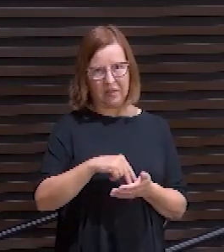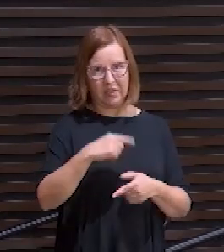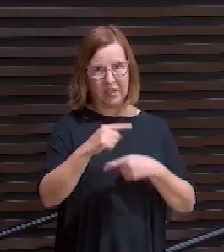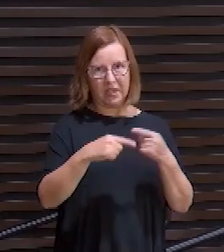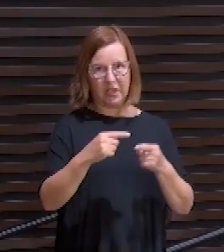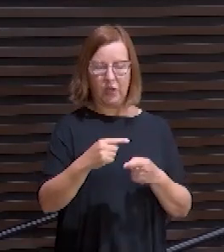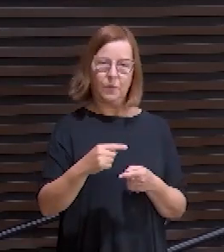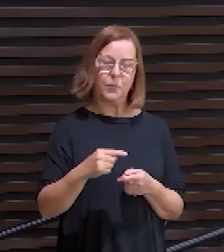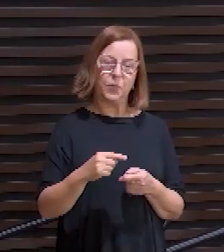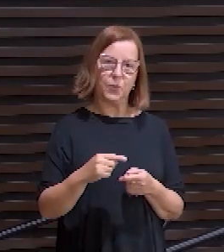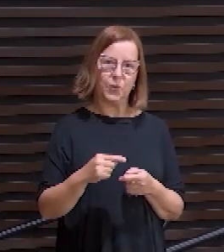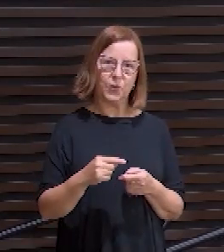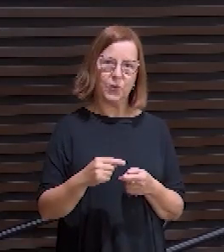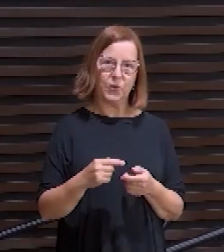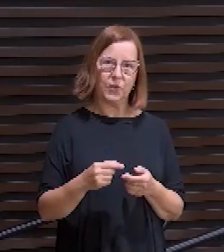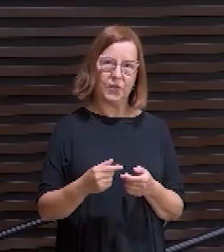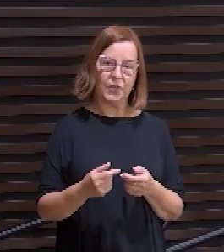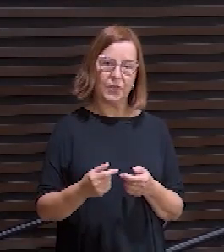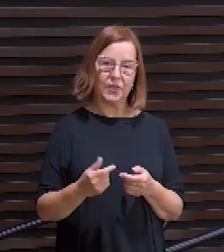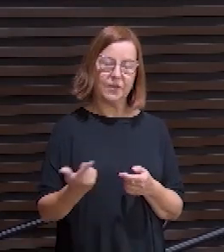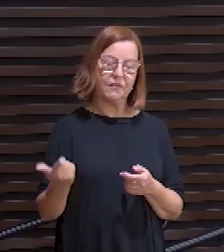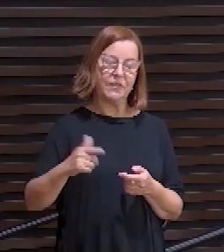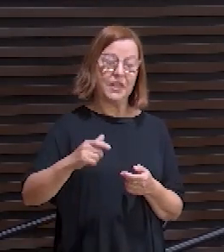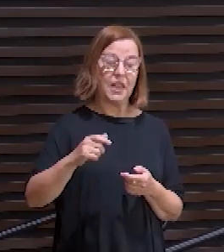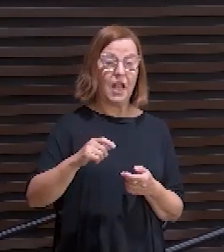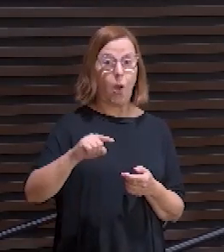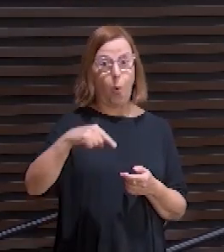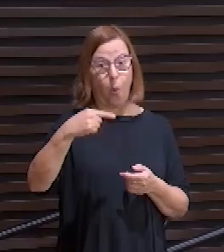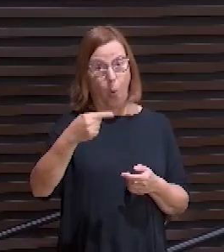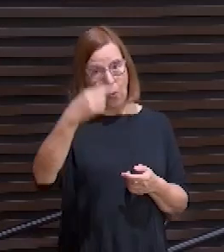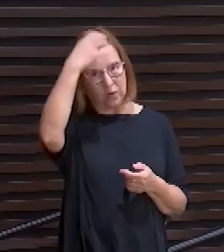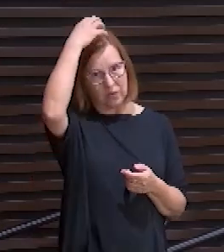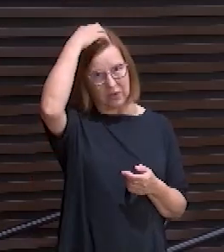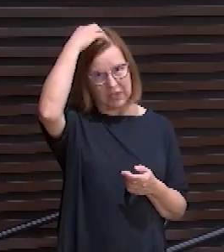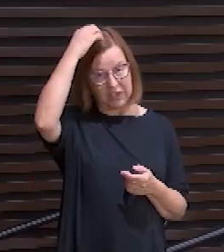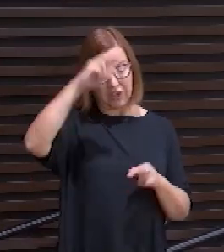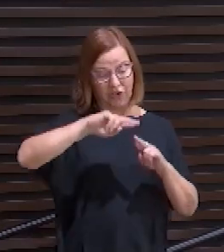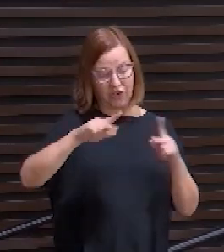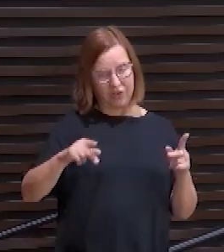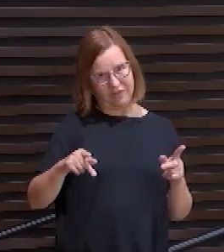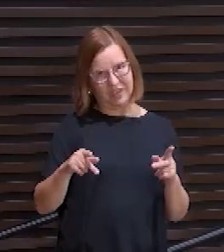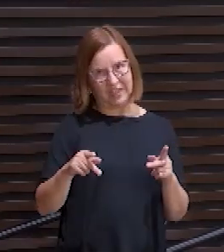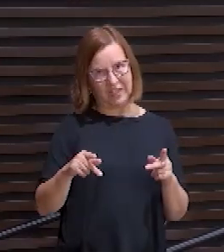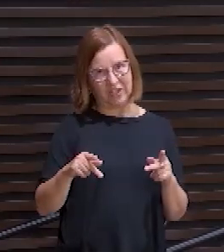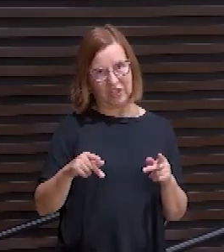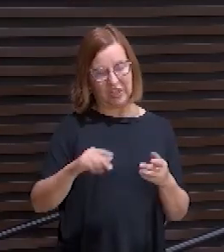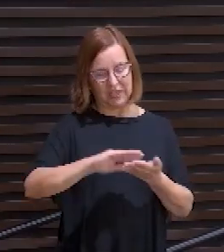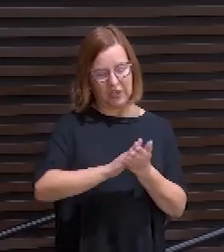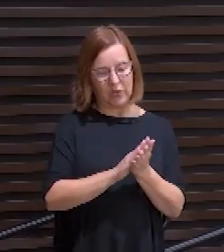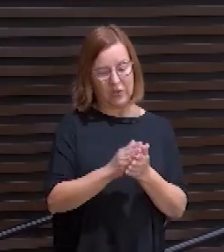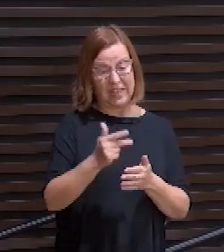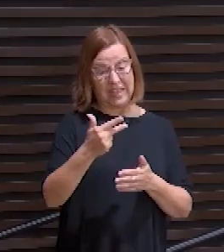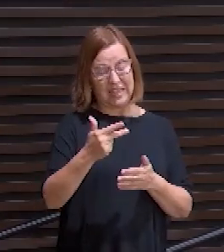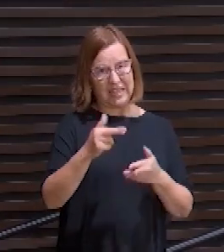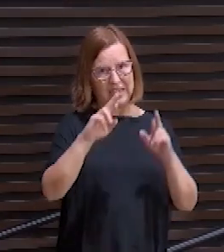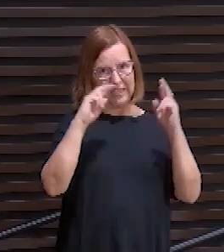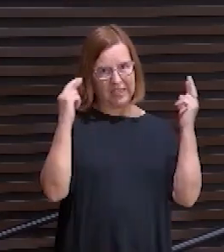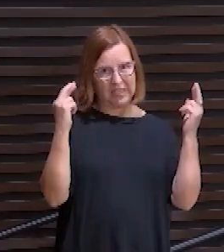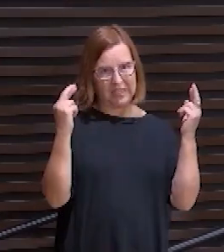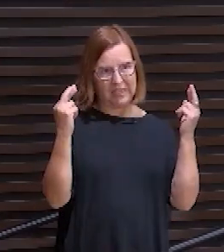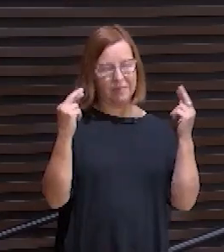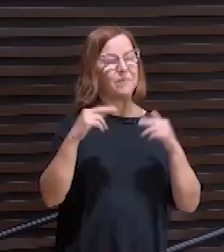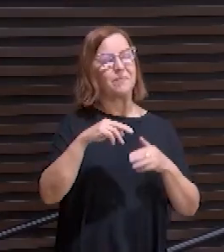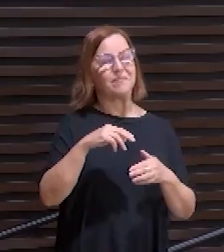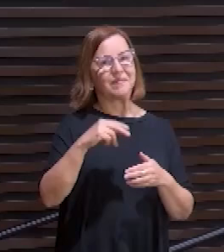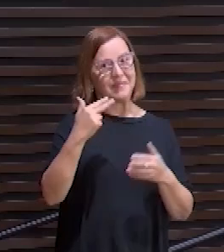outro, o qual será diferente dos primeiros, e abaterá 3 reis. Então nós já vimos isso. O quarto reino é o Império Romano, os 10